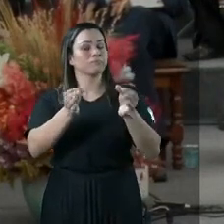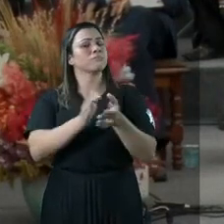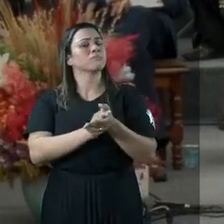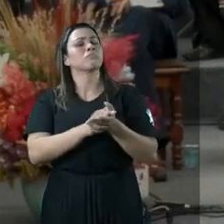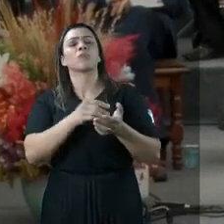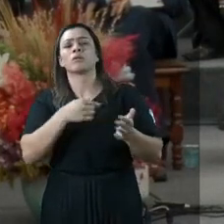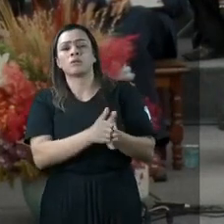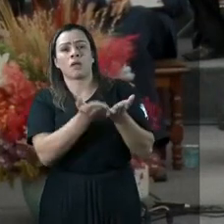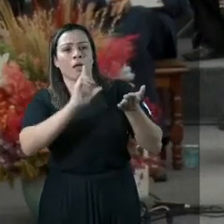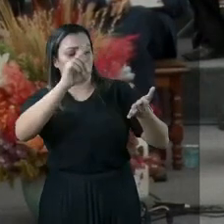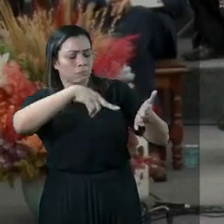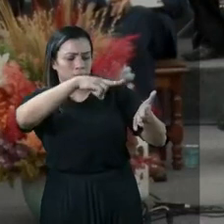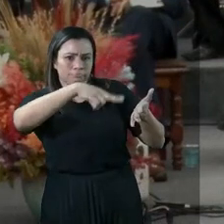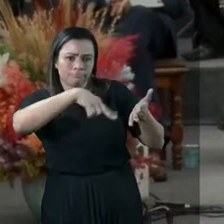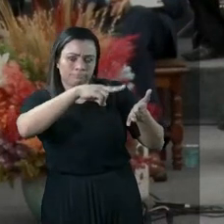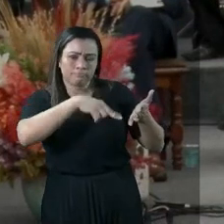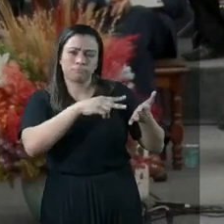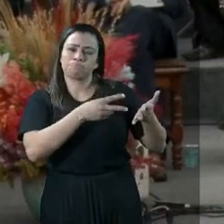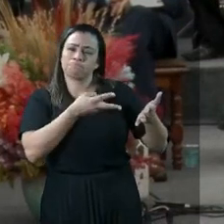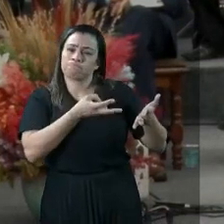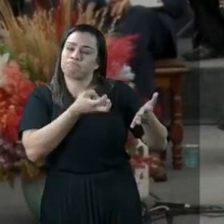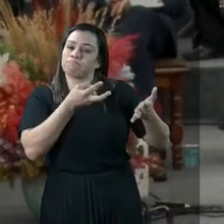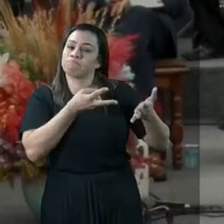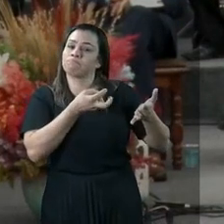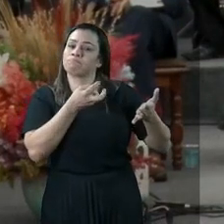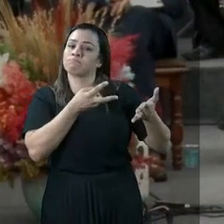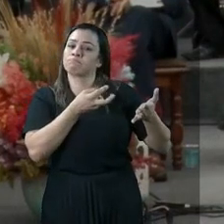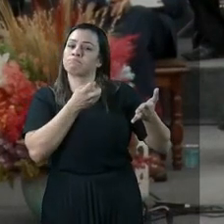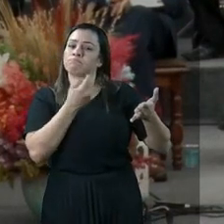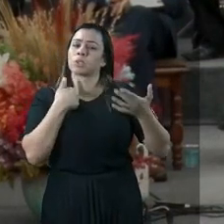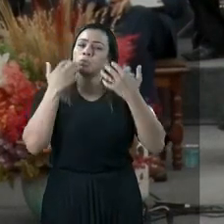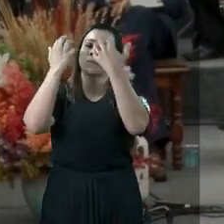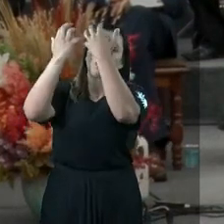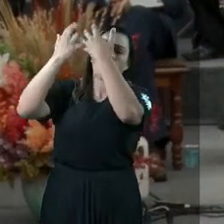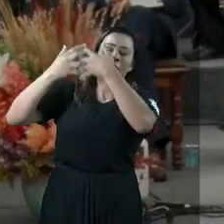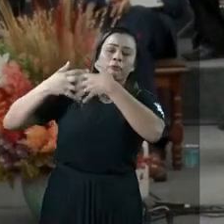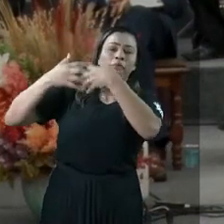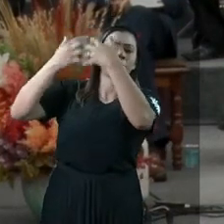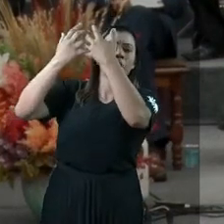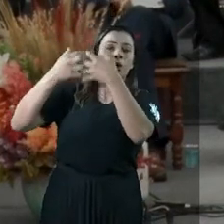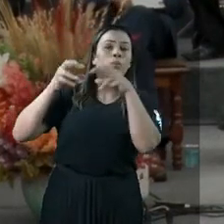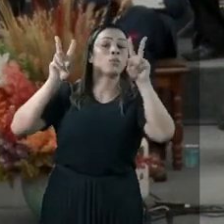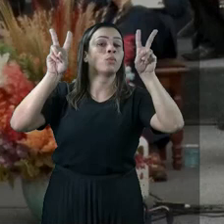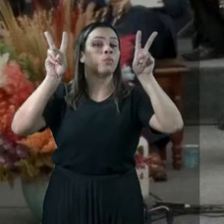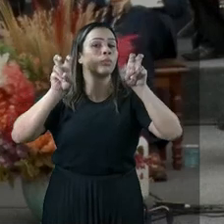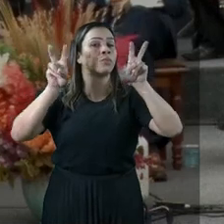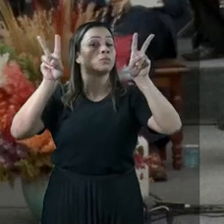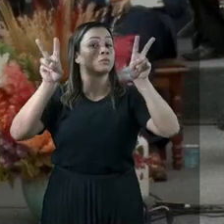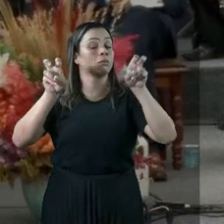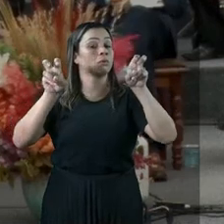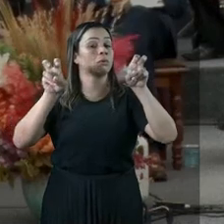Analisando o texto Hora em Apreço e refletindo acerca da temática